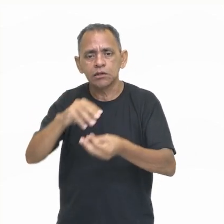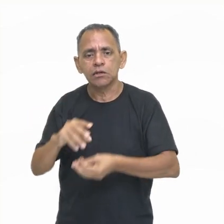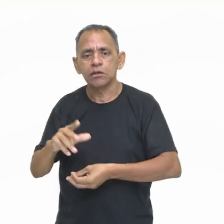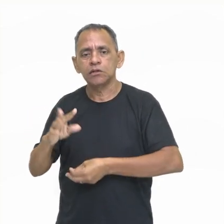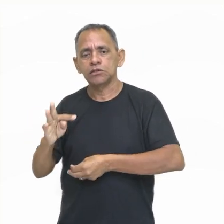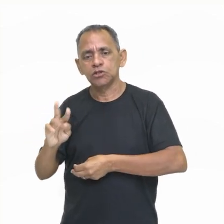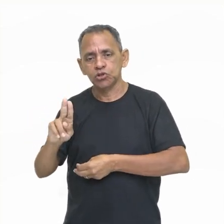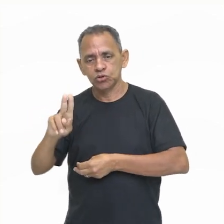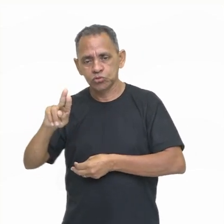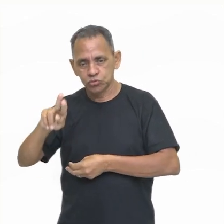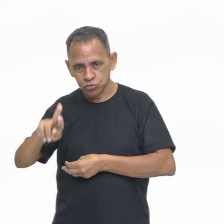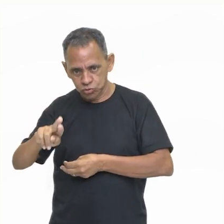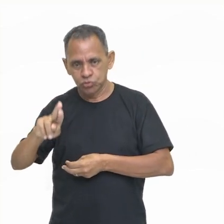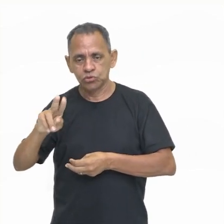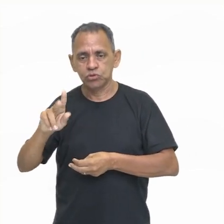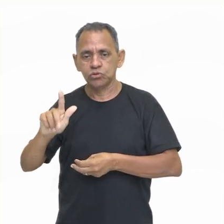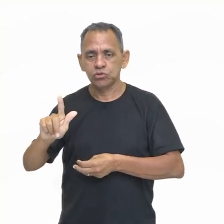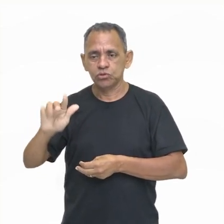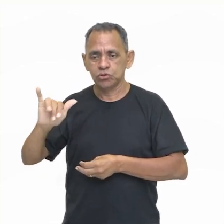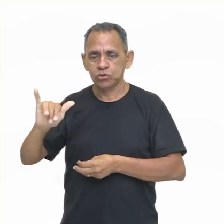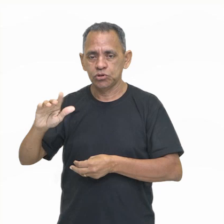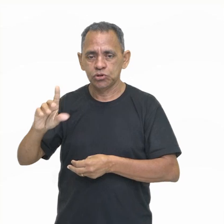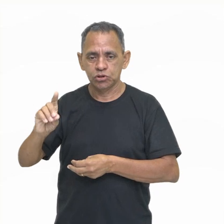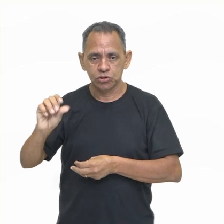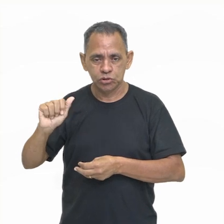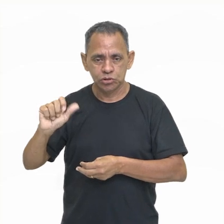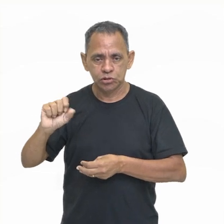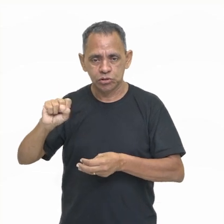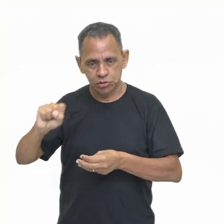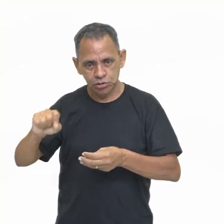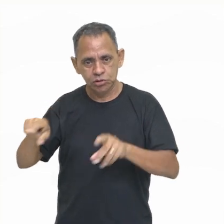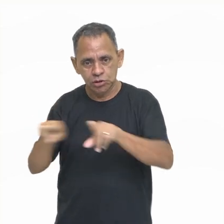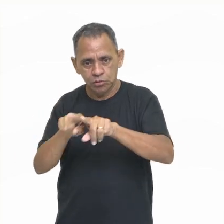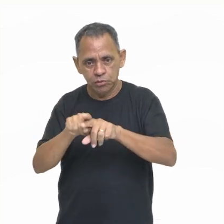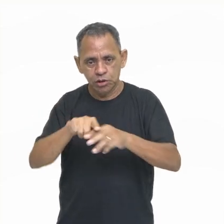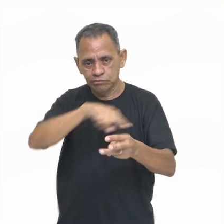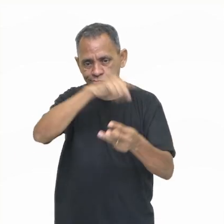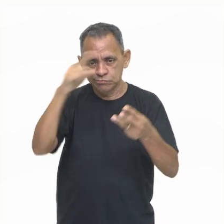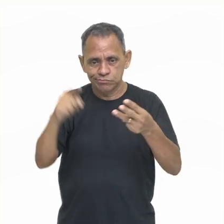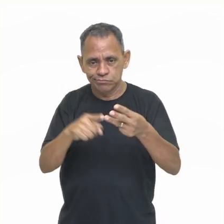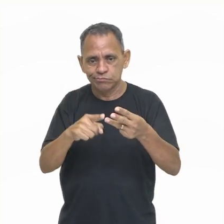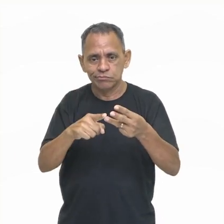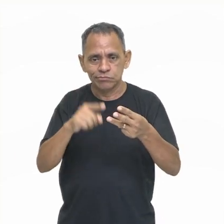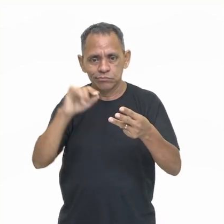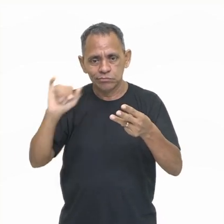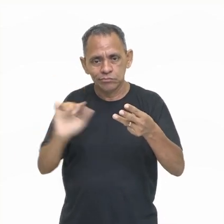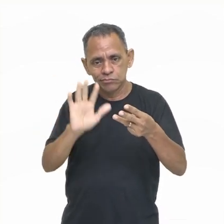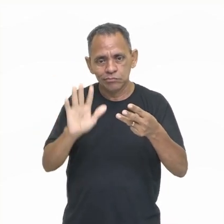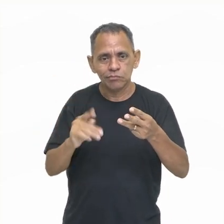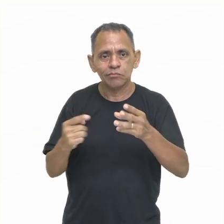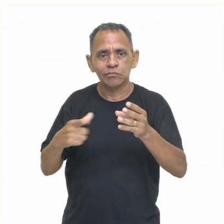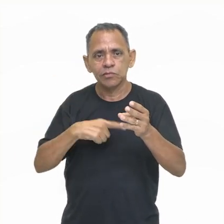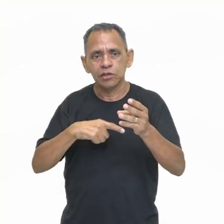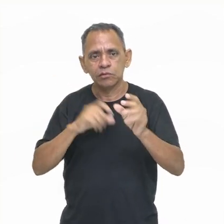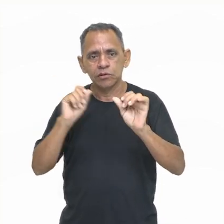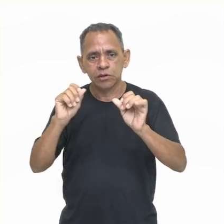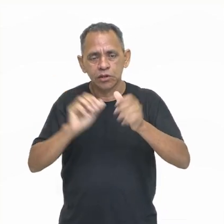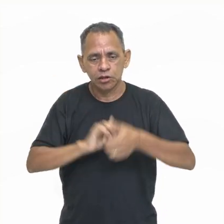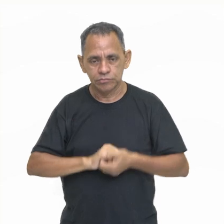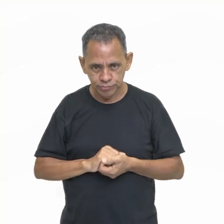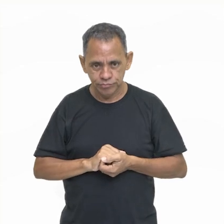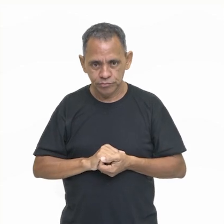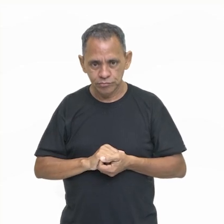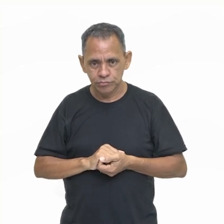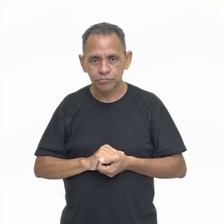está túrgida. Na terceira imagem, nós já temos uma solução